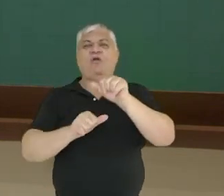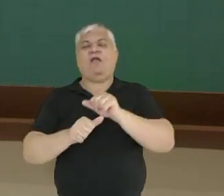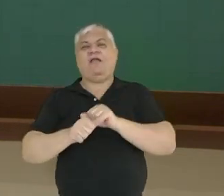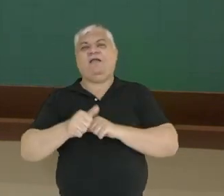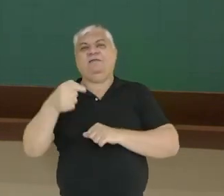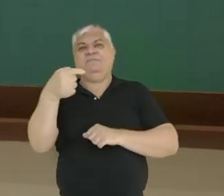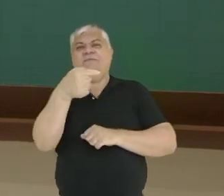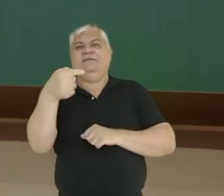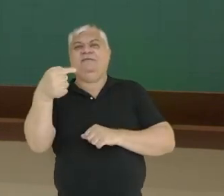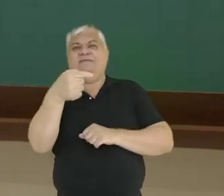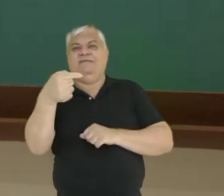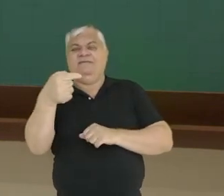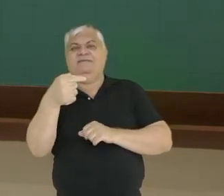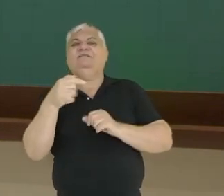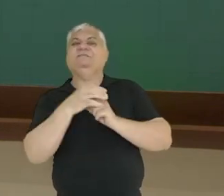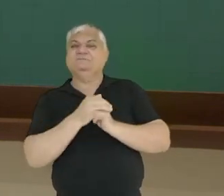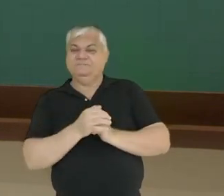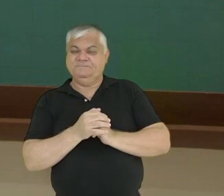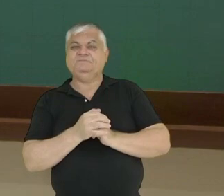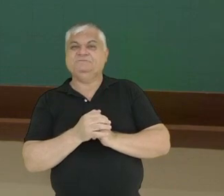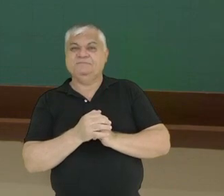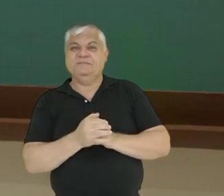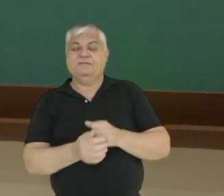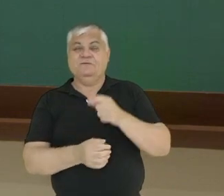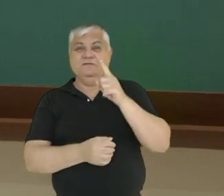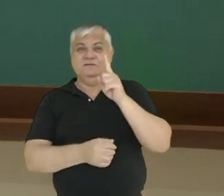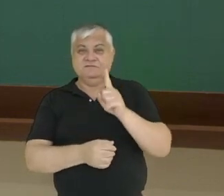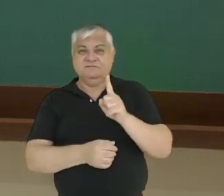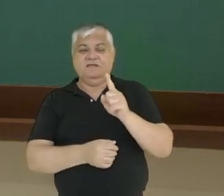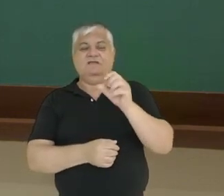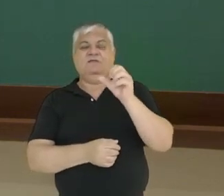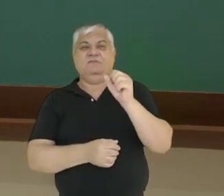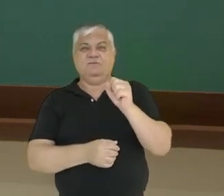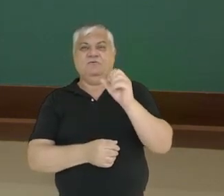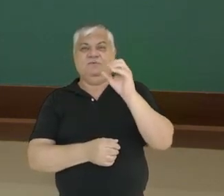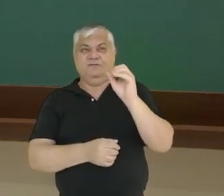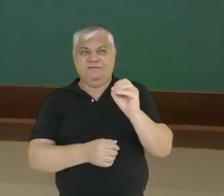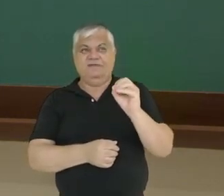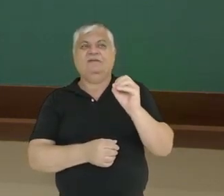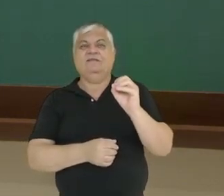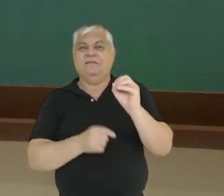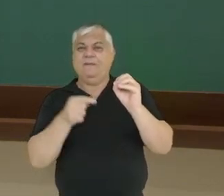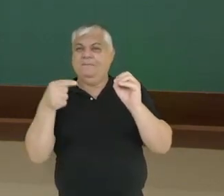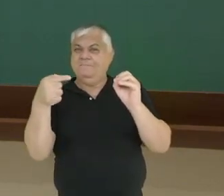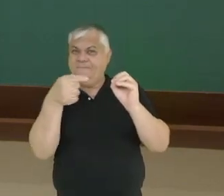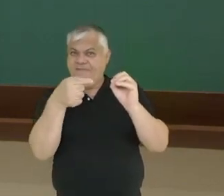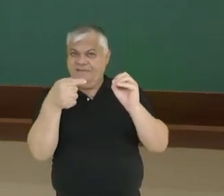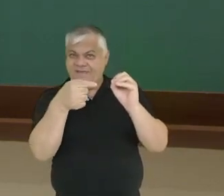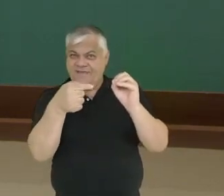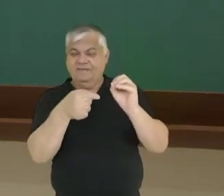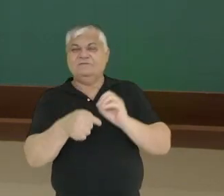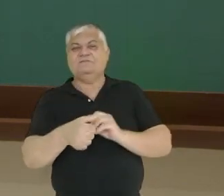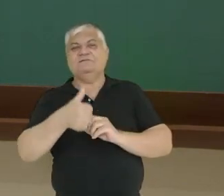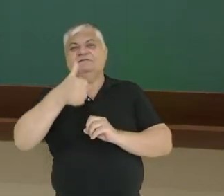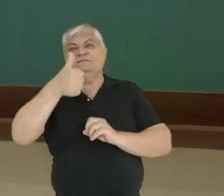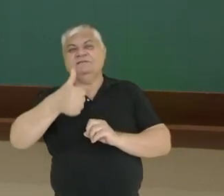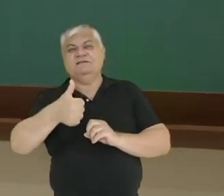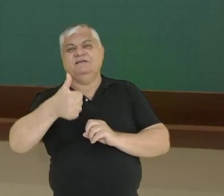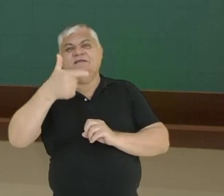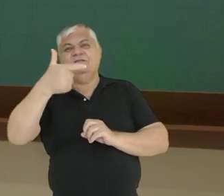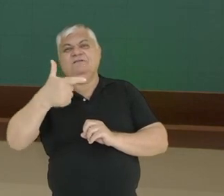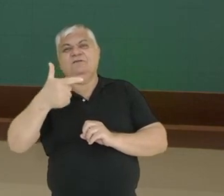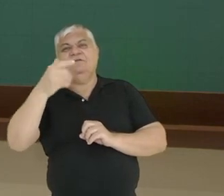da igualdade, subtraindo. Bom, agora que eu passei ele para o outro lado da igualdade,